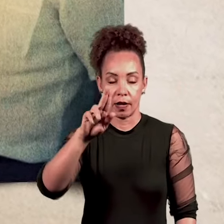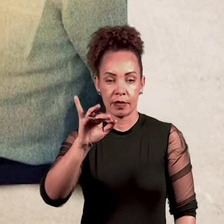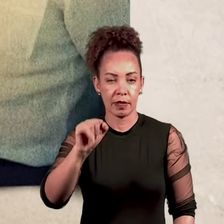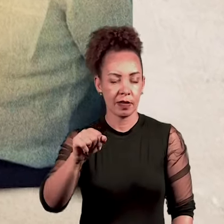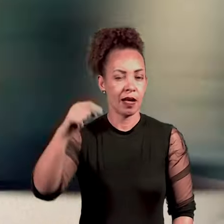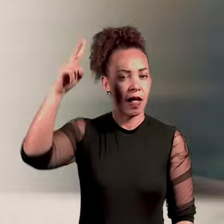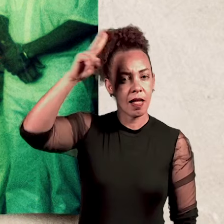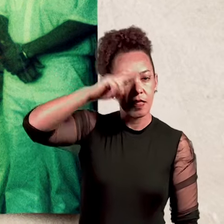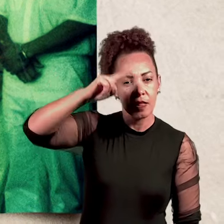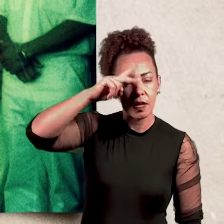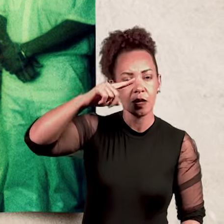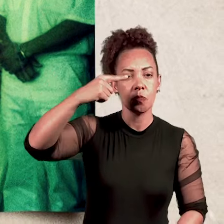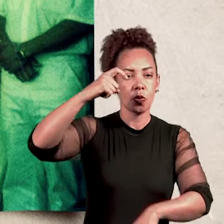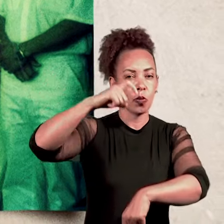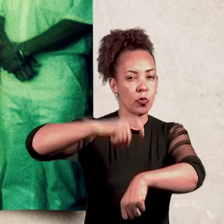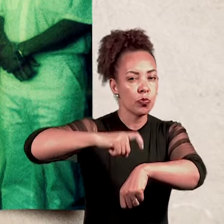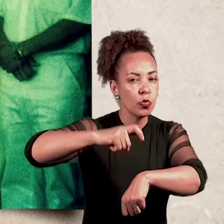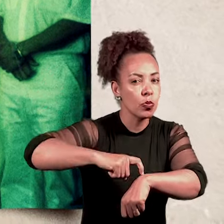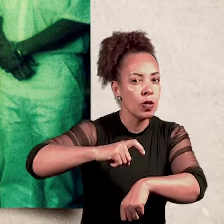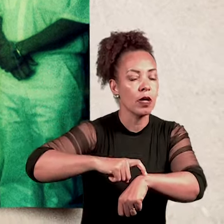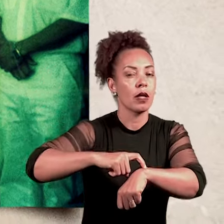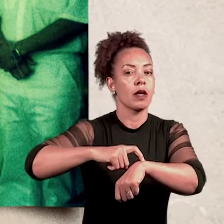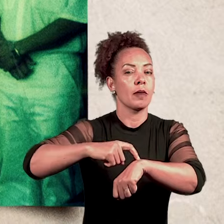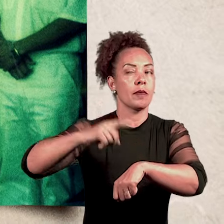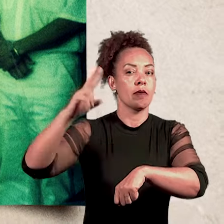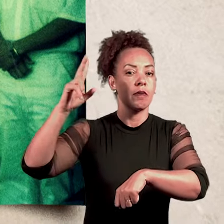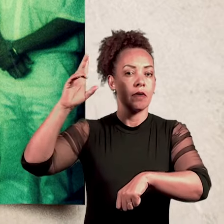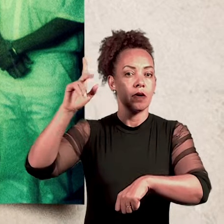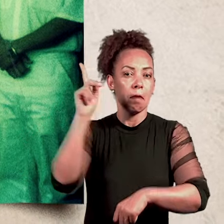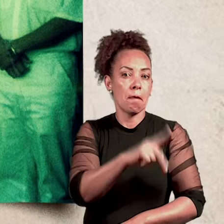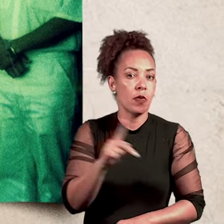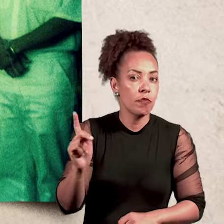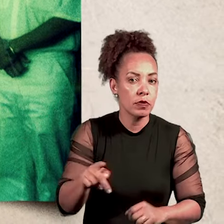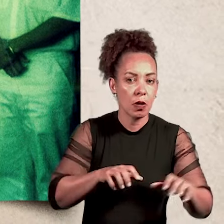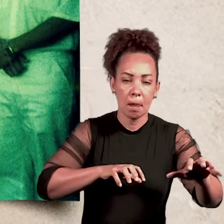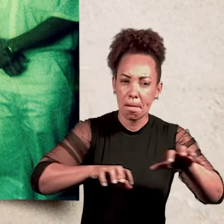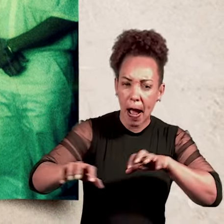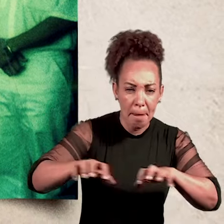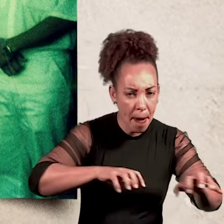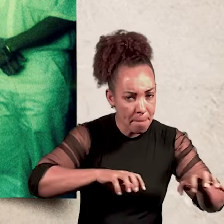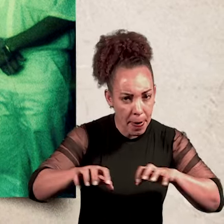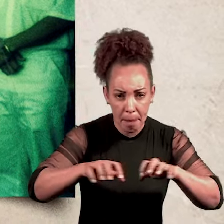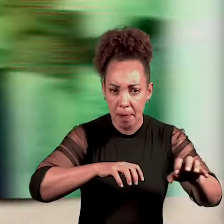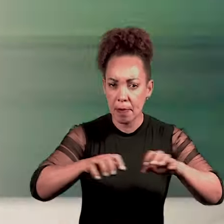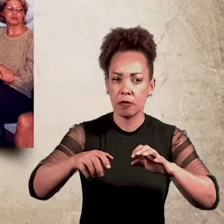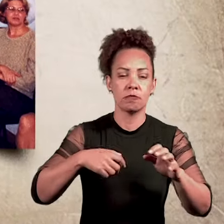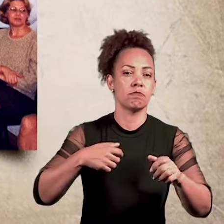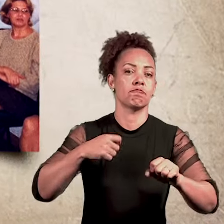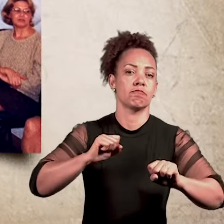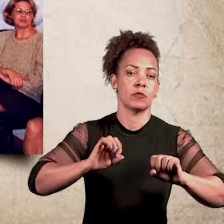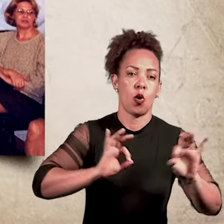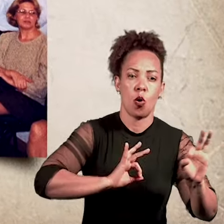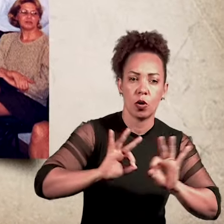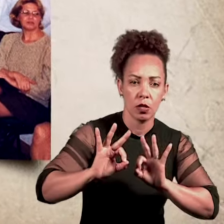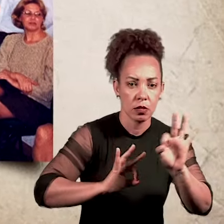nessa época, houve uma mobilização dos docentes no sentido